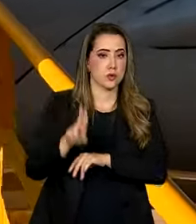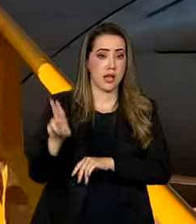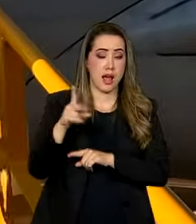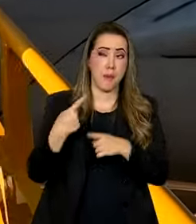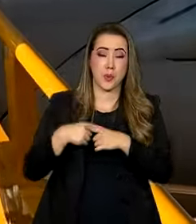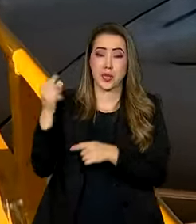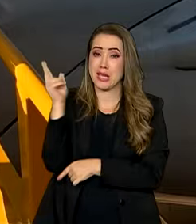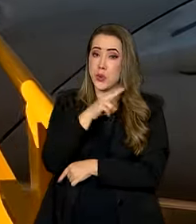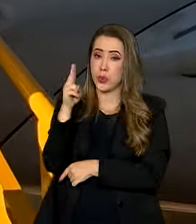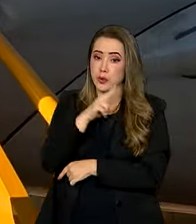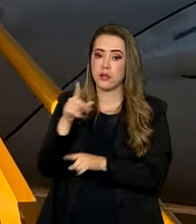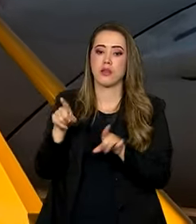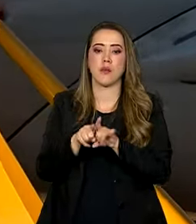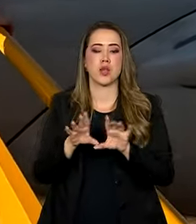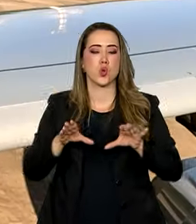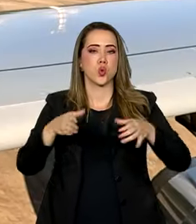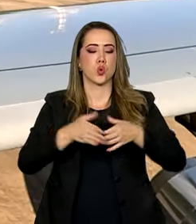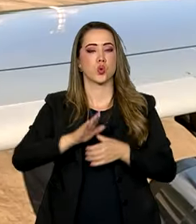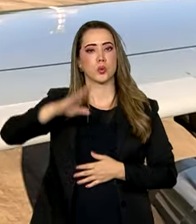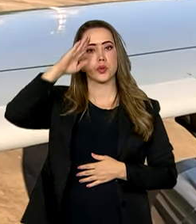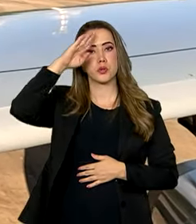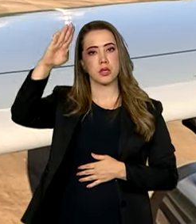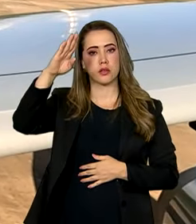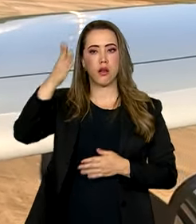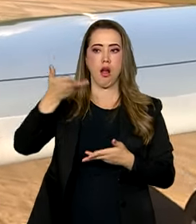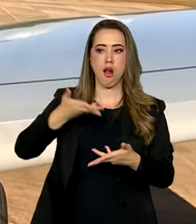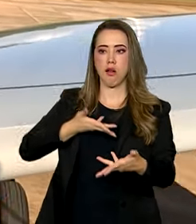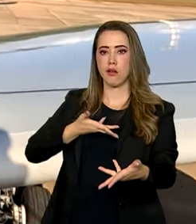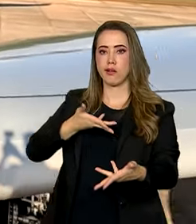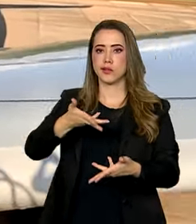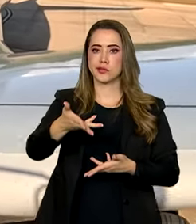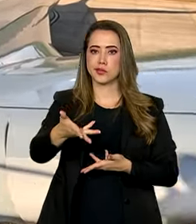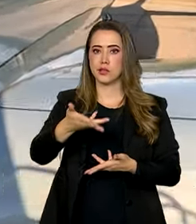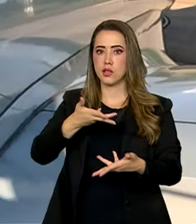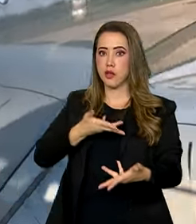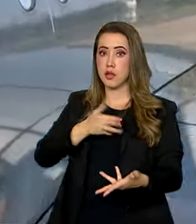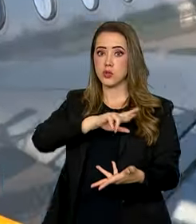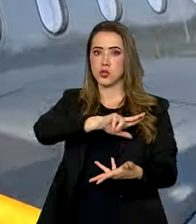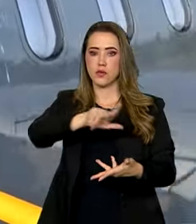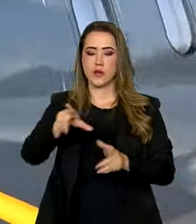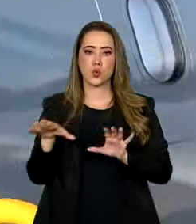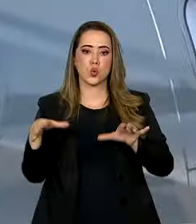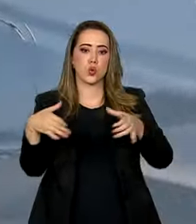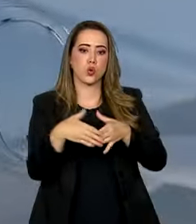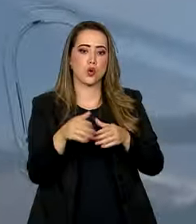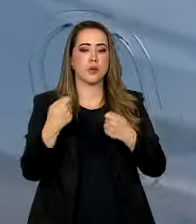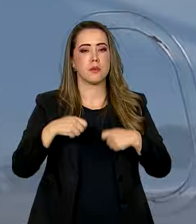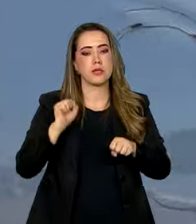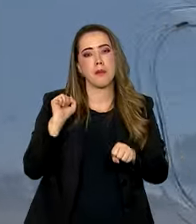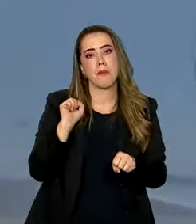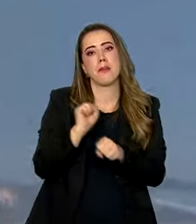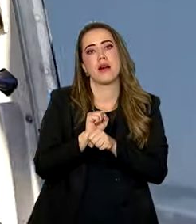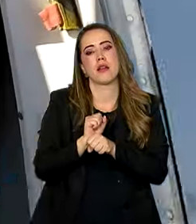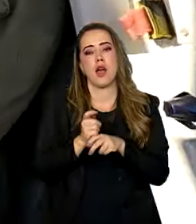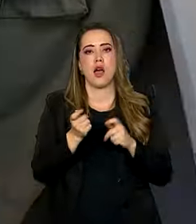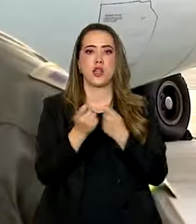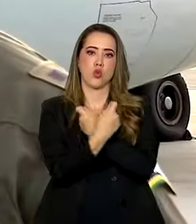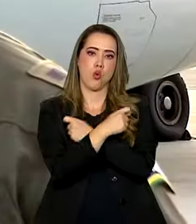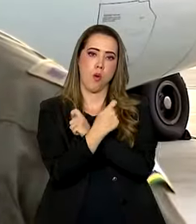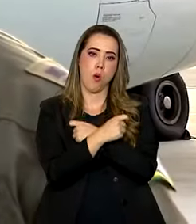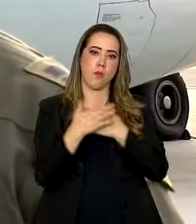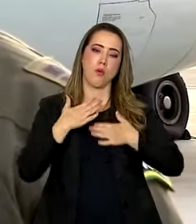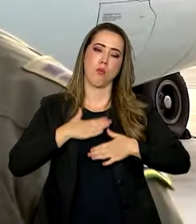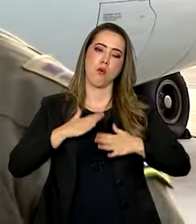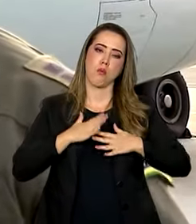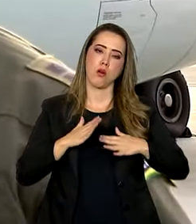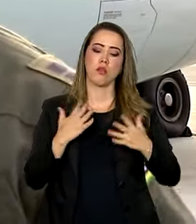também a necessidade de militares que façam um meio de campo para as várias tripulações que precisam parar em Roma para descansar. Uma